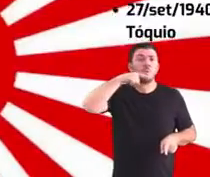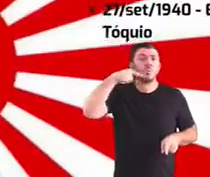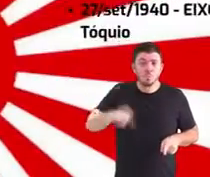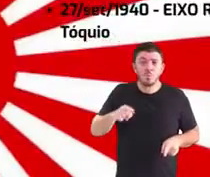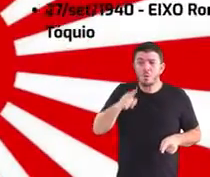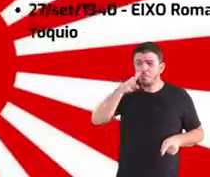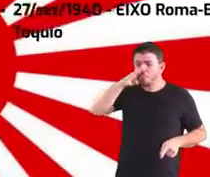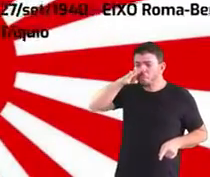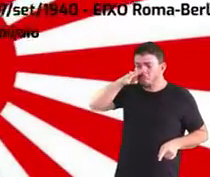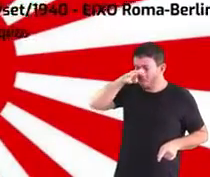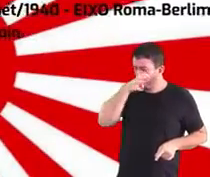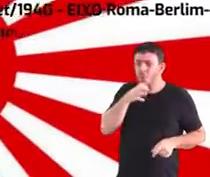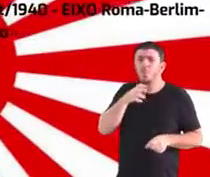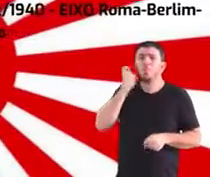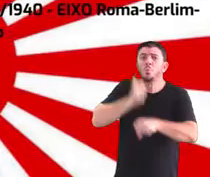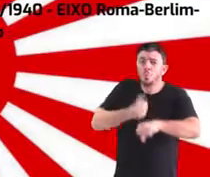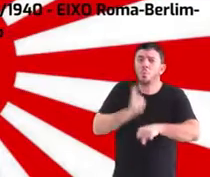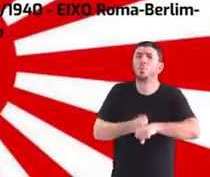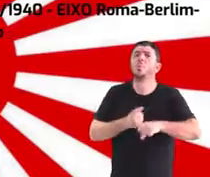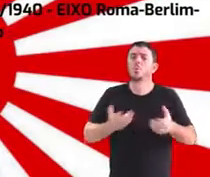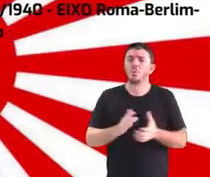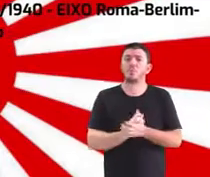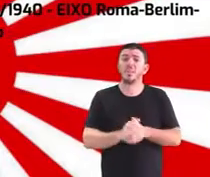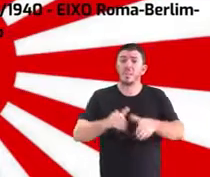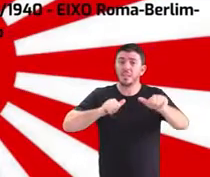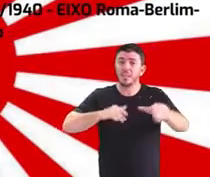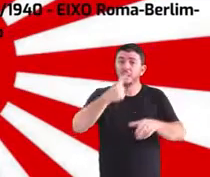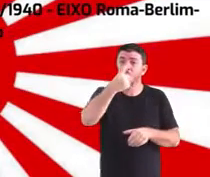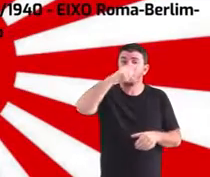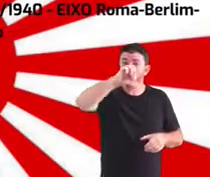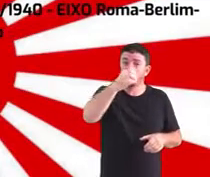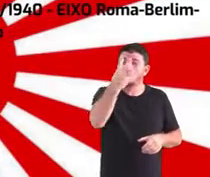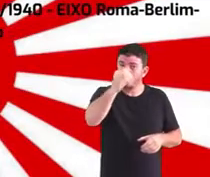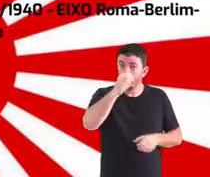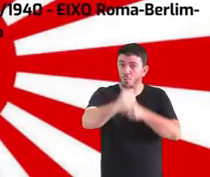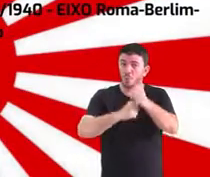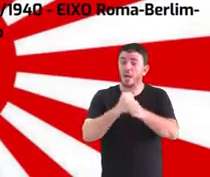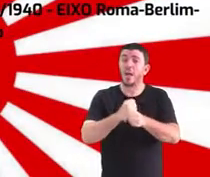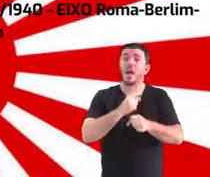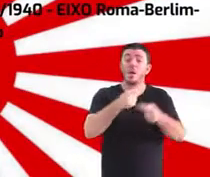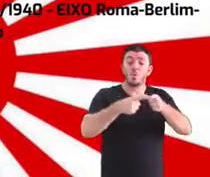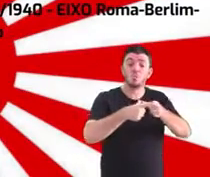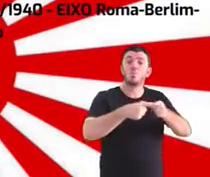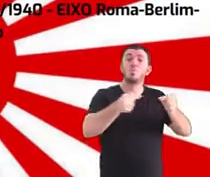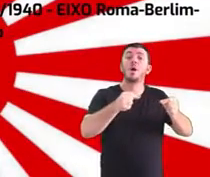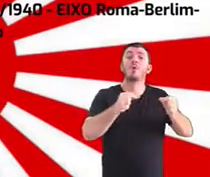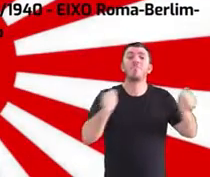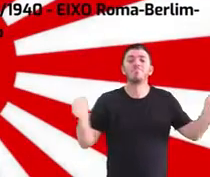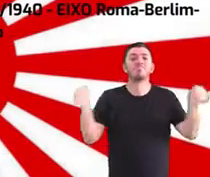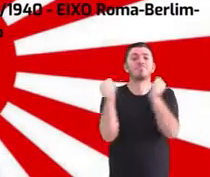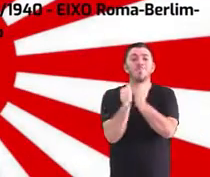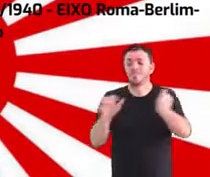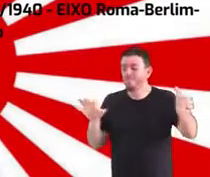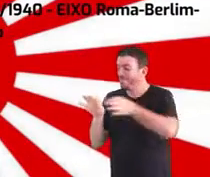Em setembro de 1940, o Japão assinou uma aliança militar, formando o eixo Roma, Berlim e